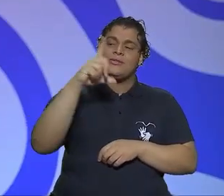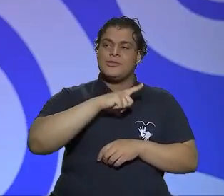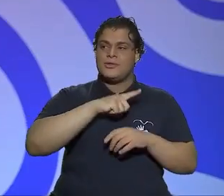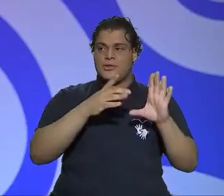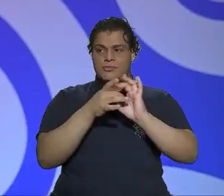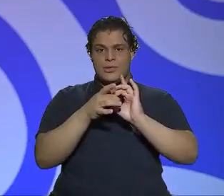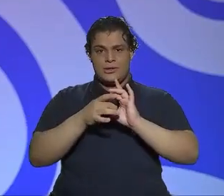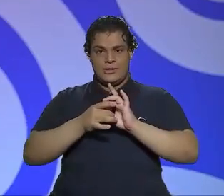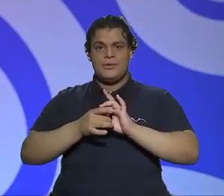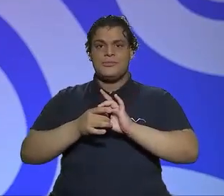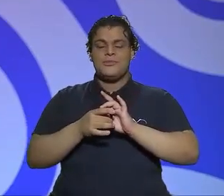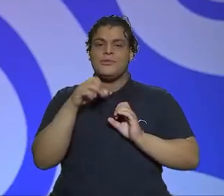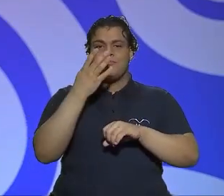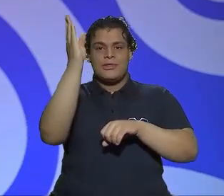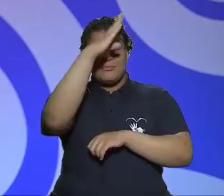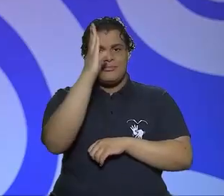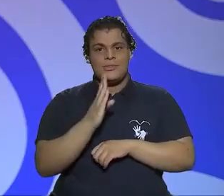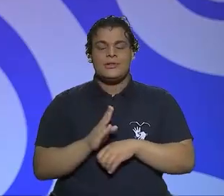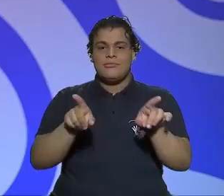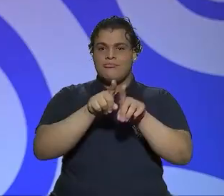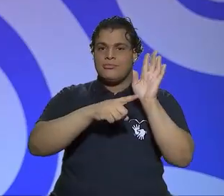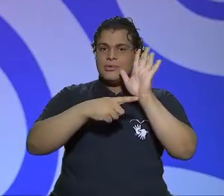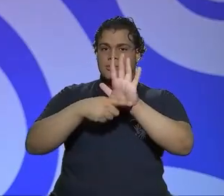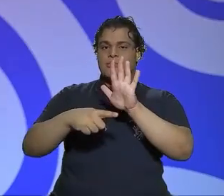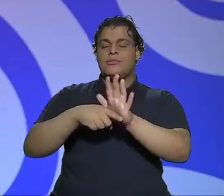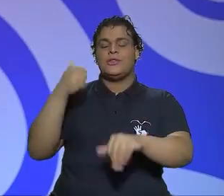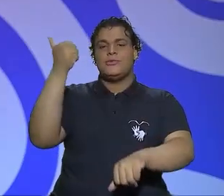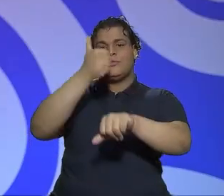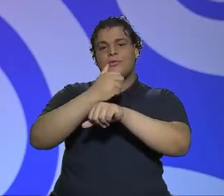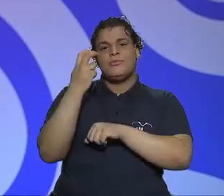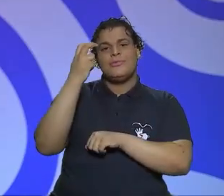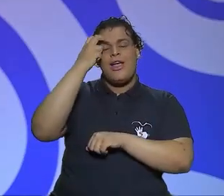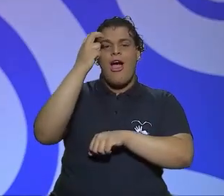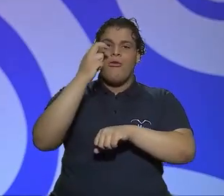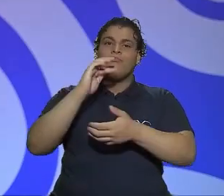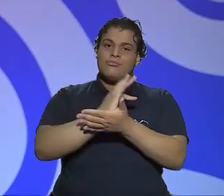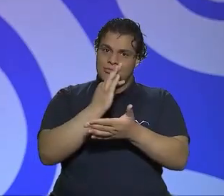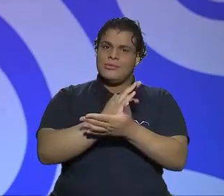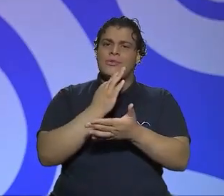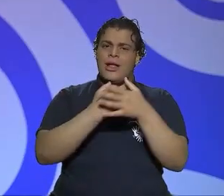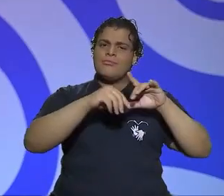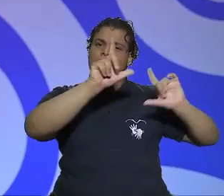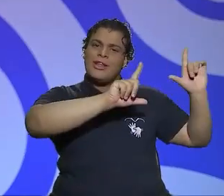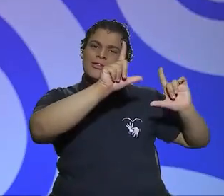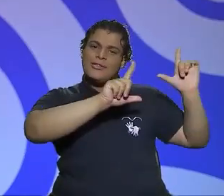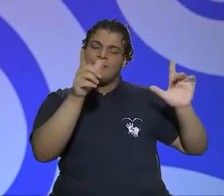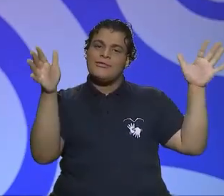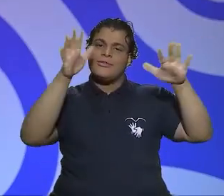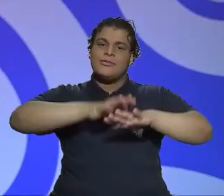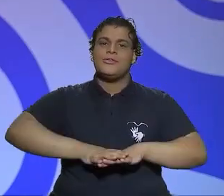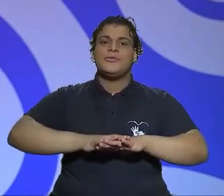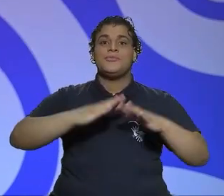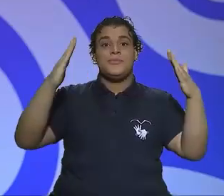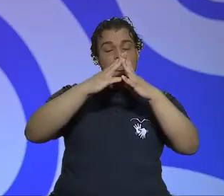possui, no canto esquerdo, um púlpito e no canto direito uma mesinha que carrega os troféus aos premiados. A apresentação inicia-se